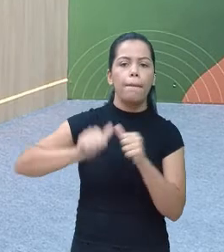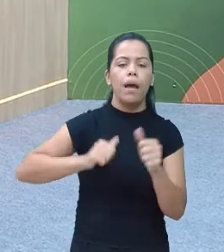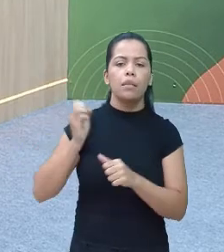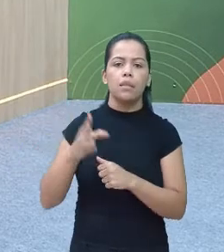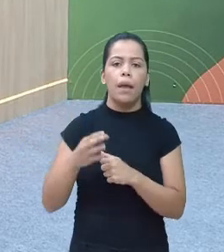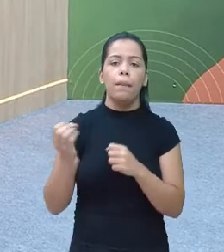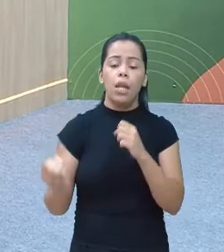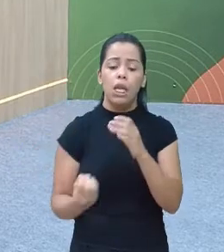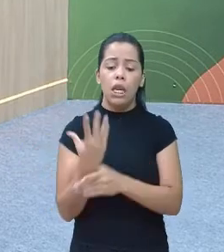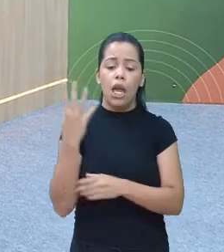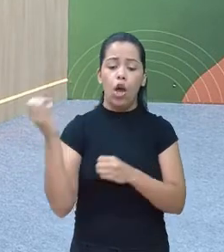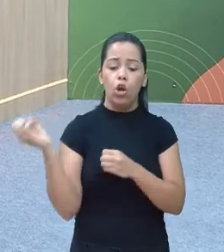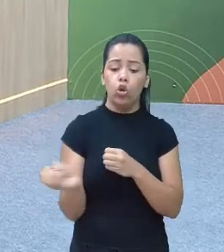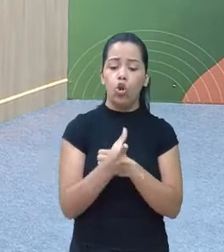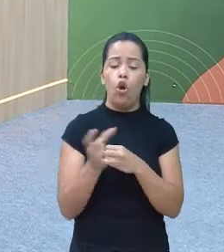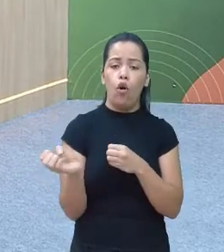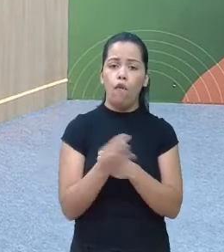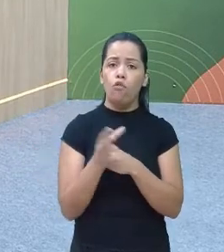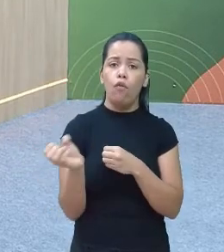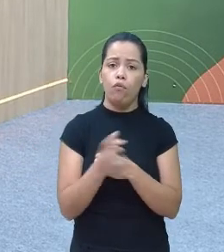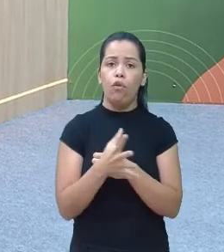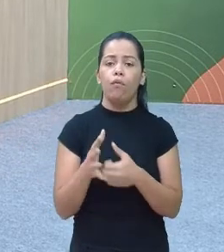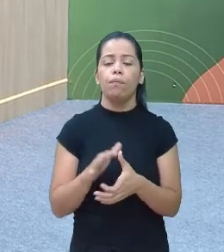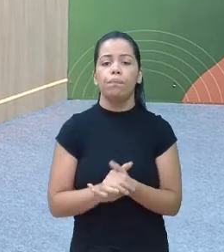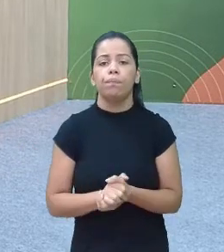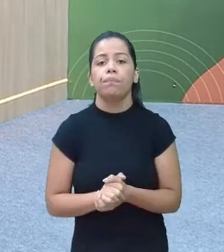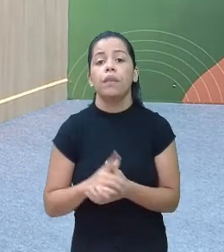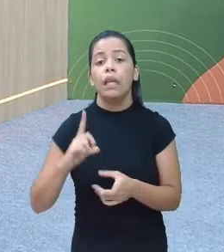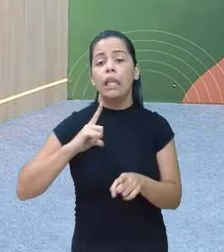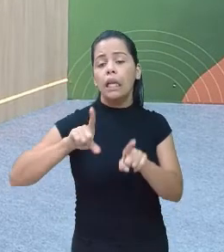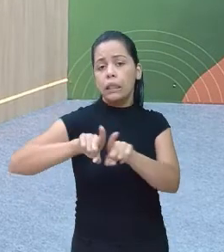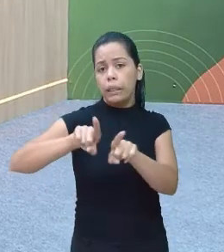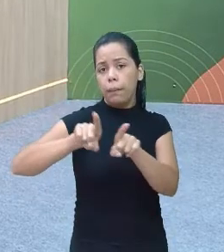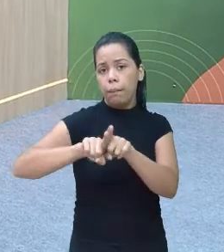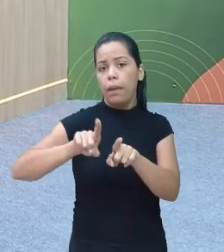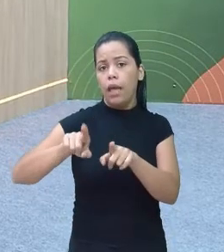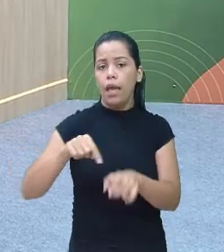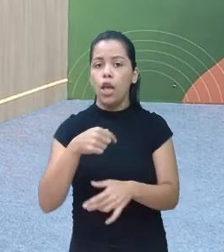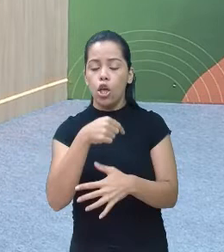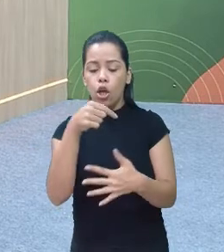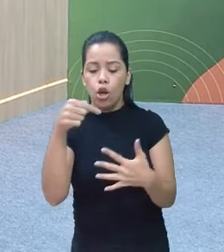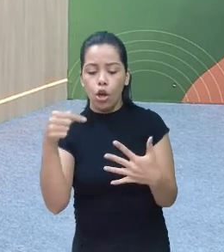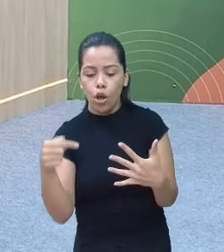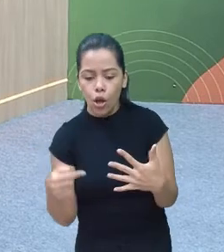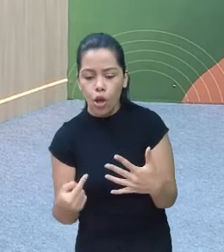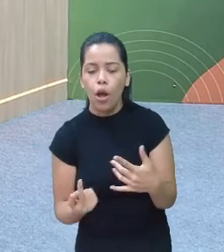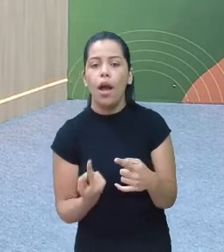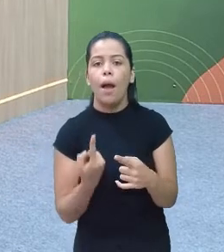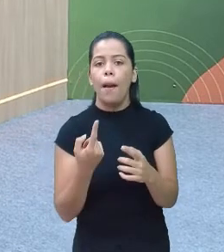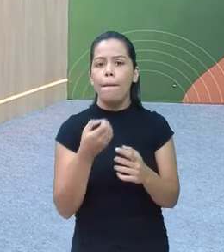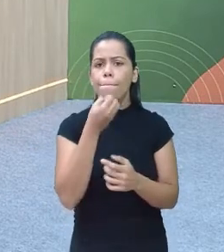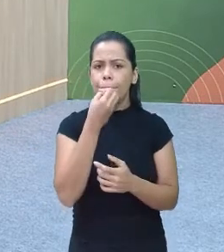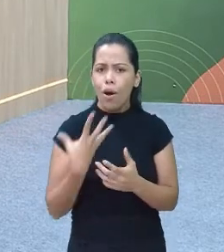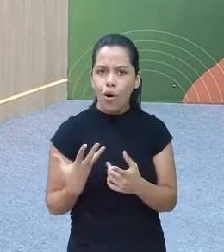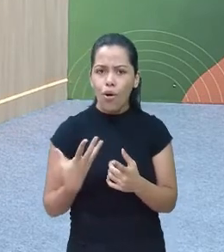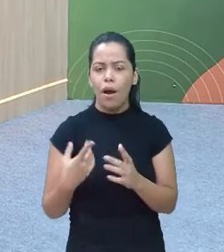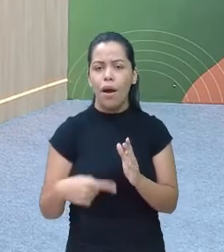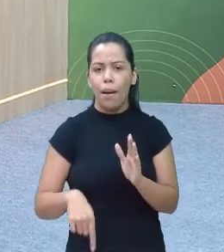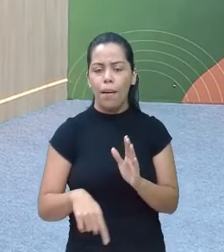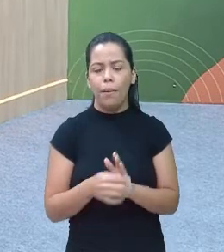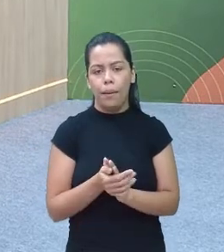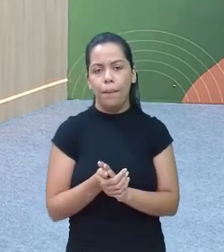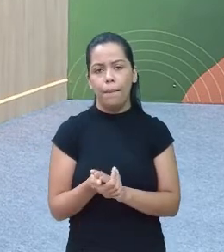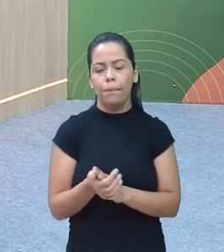é feito o caminho. Há também muitos pontos positivos de se trabalhar em home office ou se trabalhar com